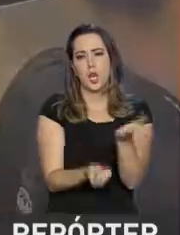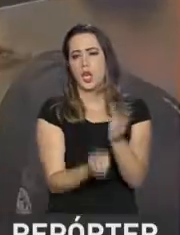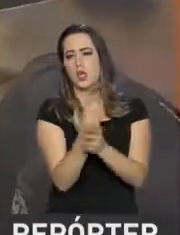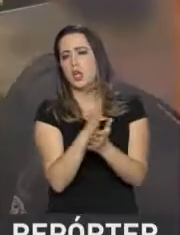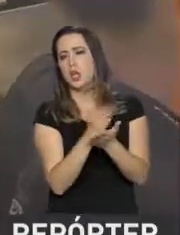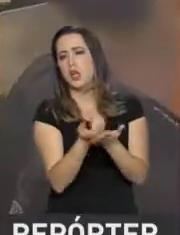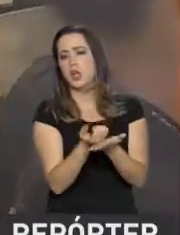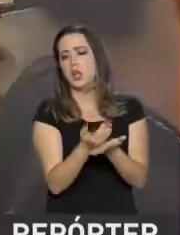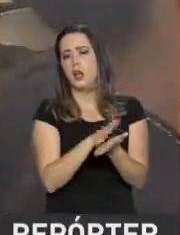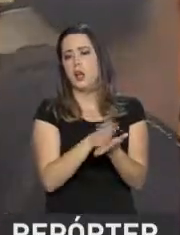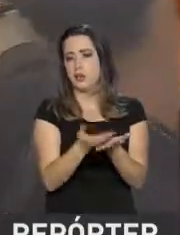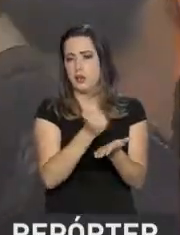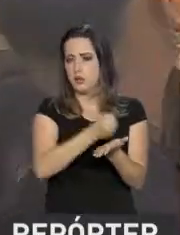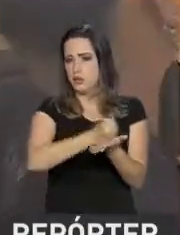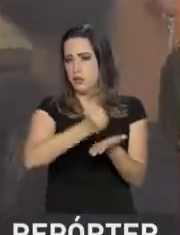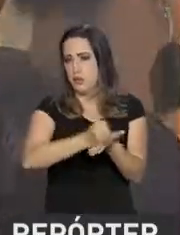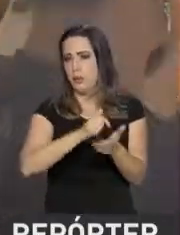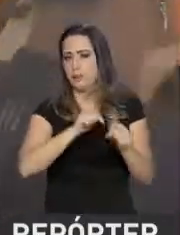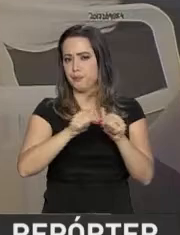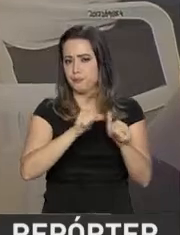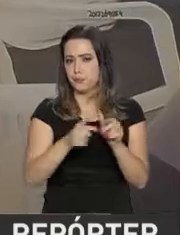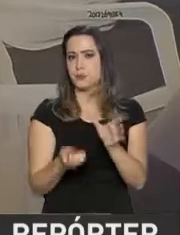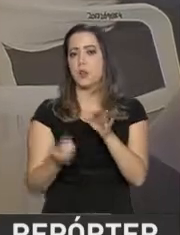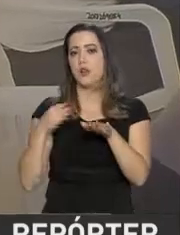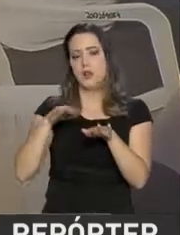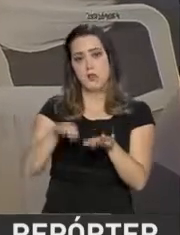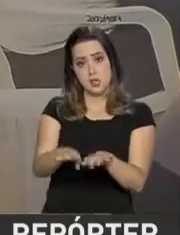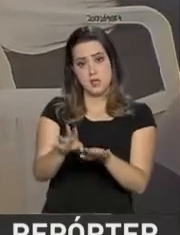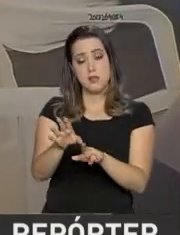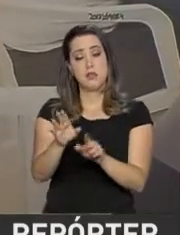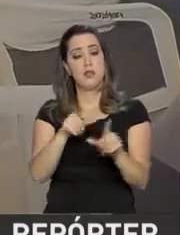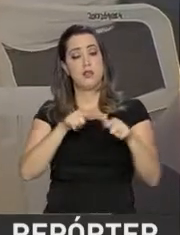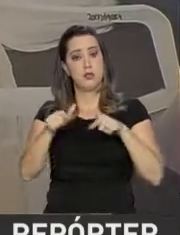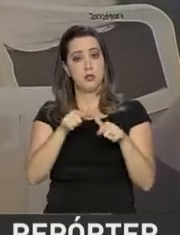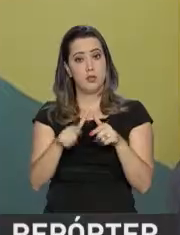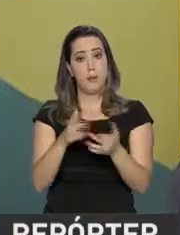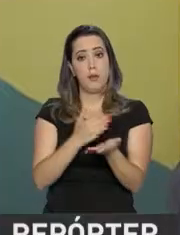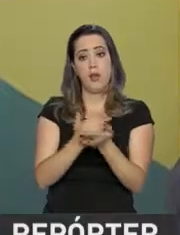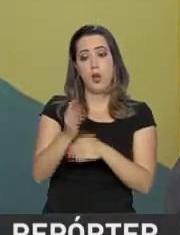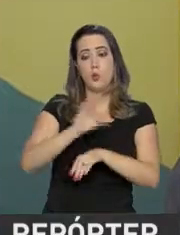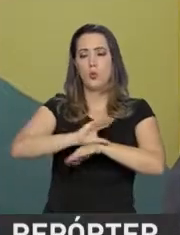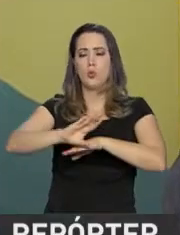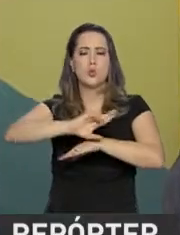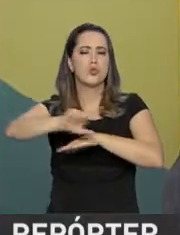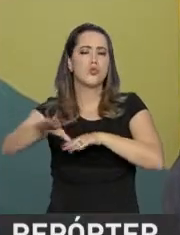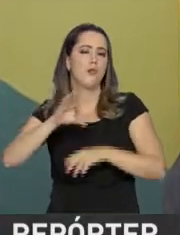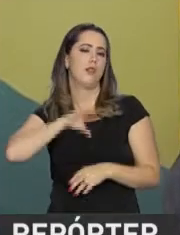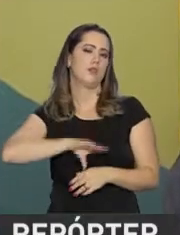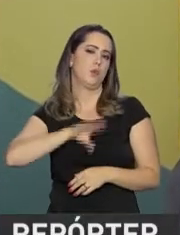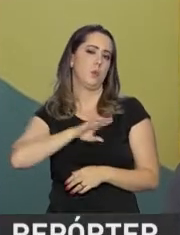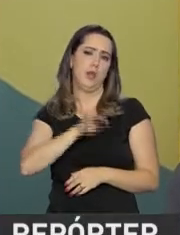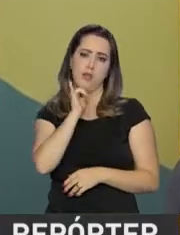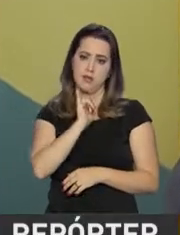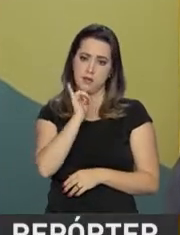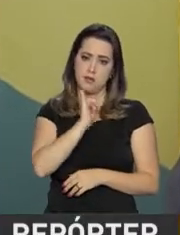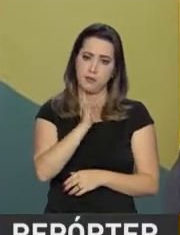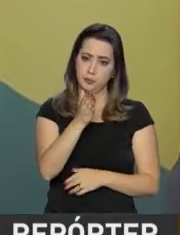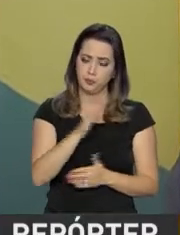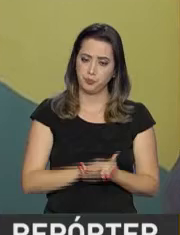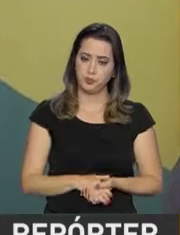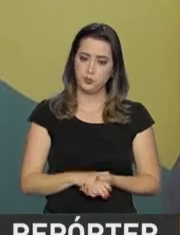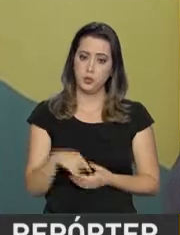além de ações de inserção no mercado como orientação a língua portuguesa estamos dando um tratamento na fronteira de